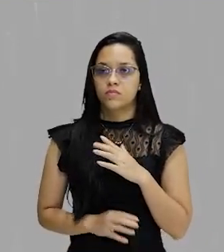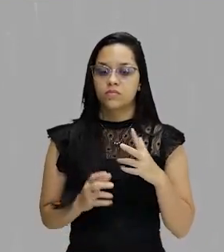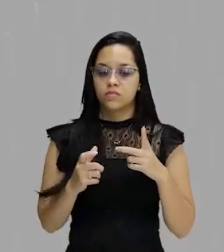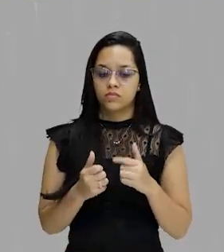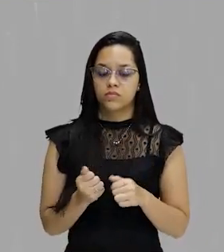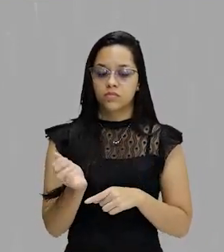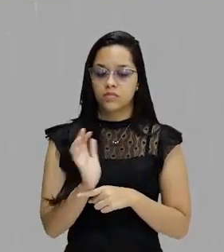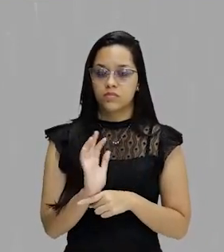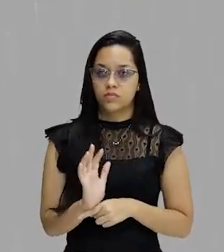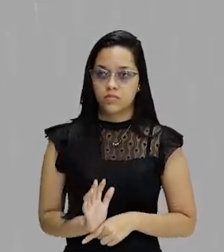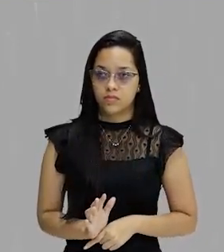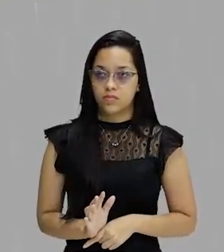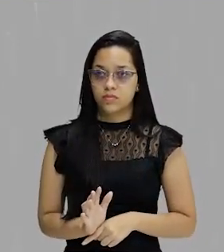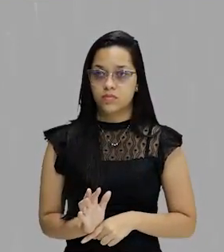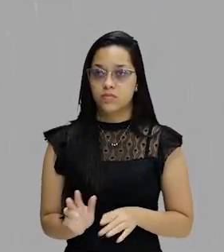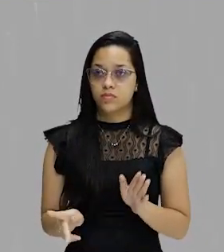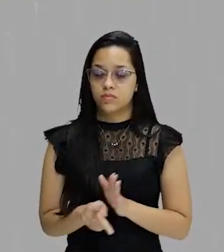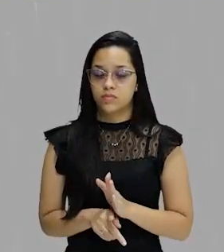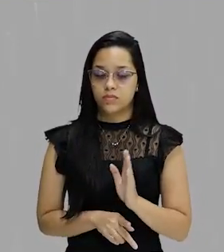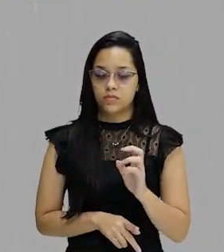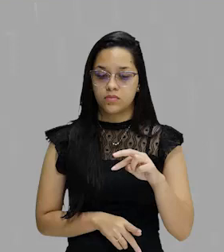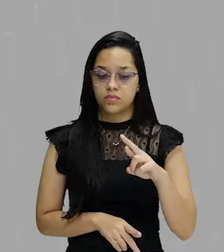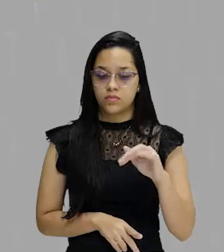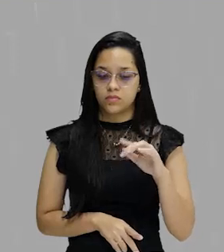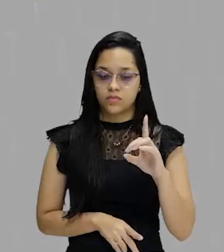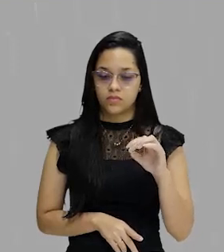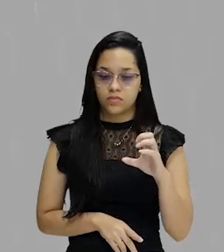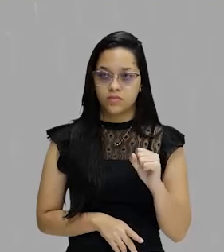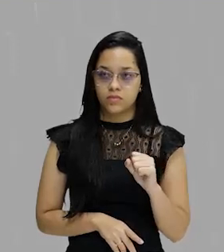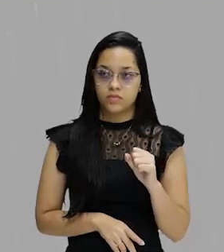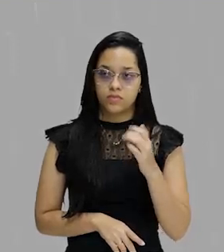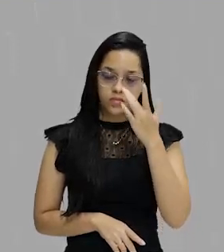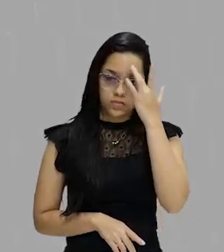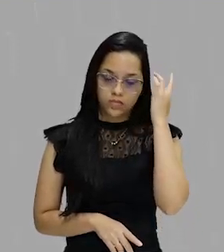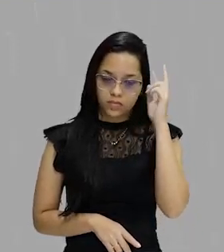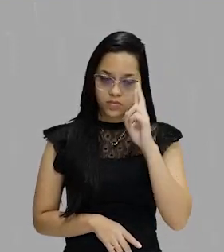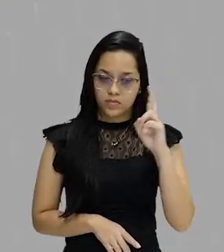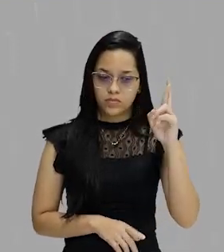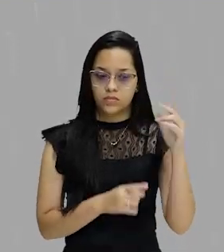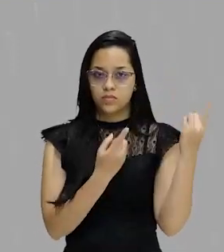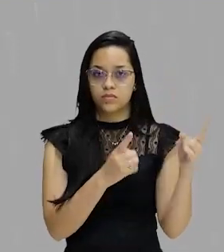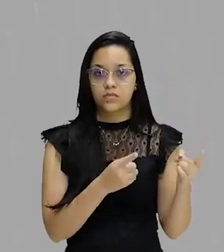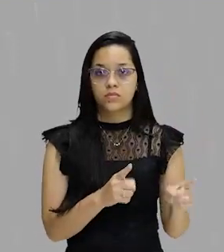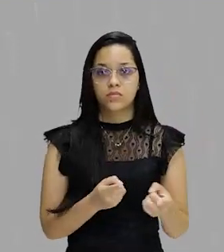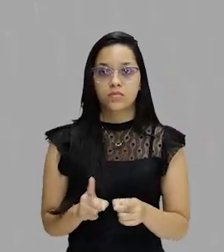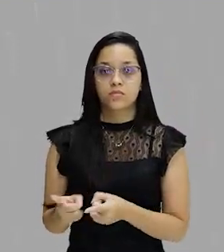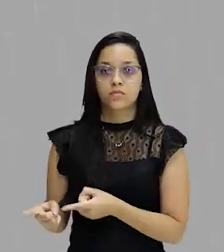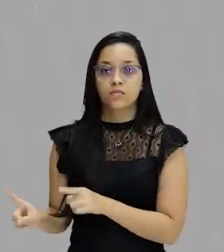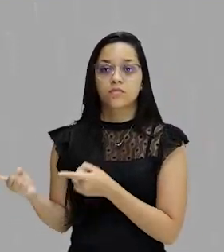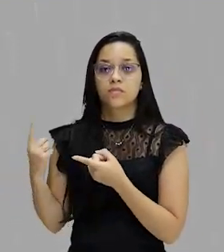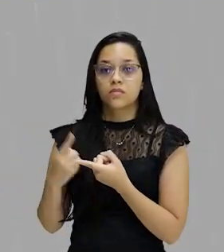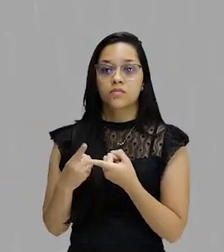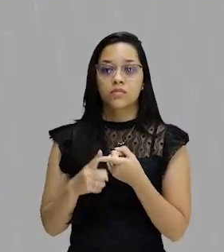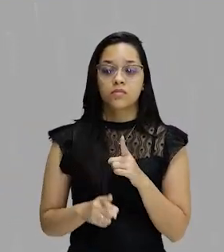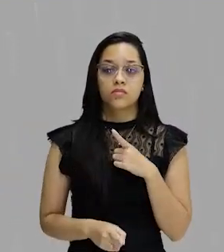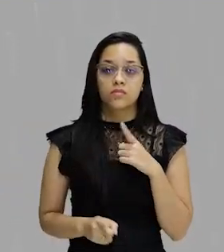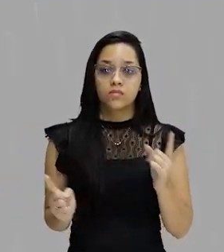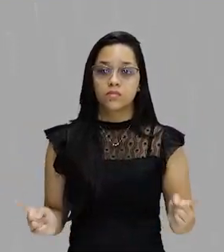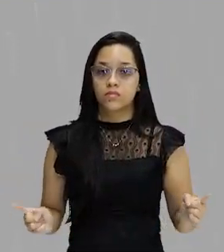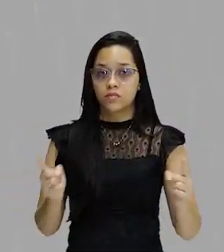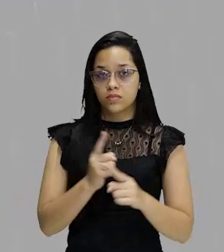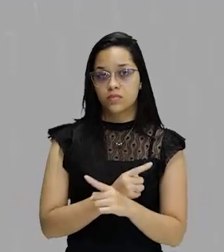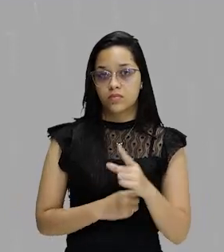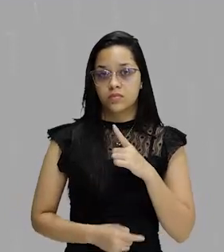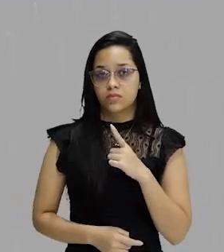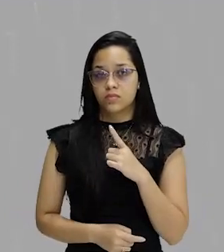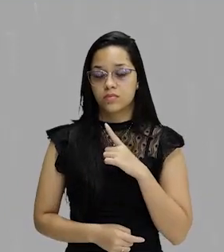os filmes, eles são censurados. Esses diretores são perseguidos. Porque o cinema novo ele faz uma oposição